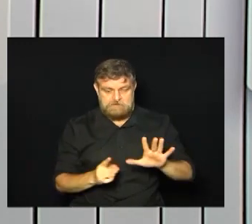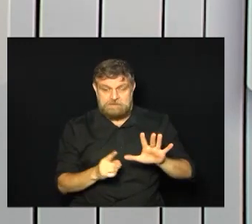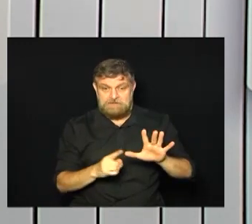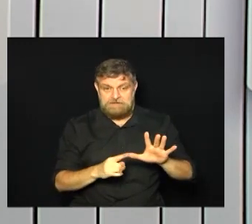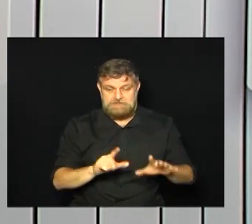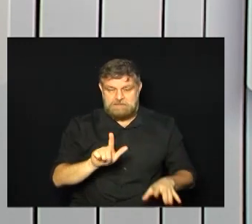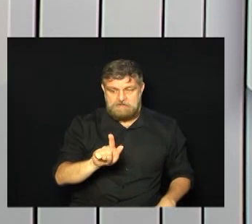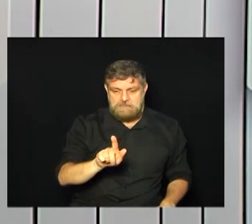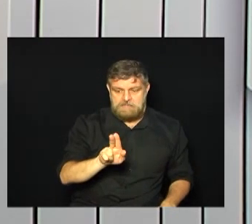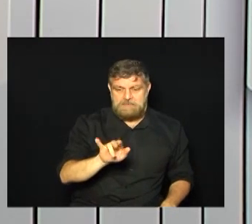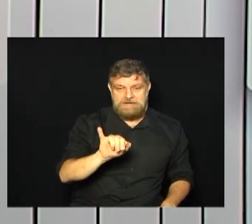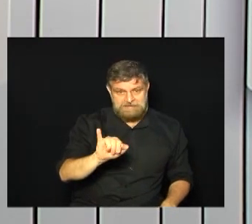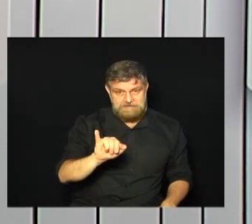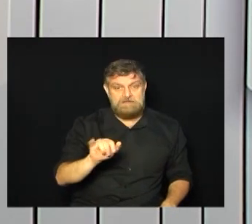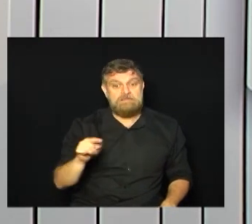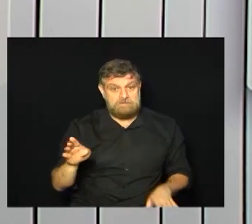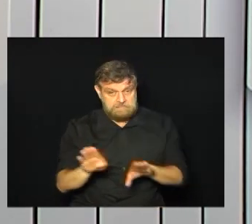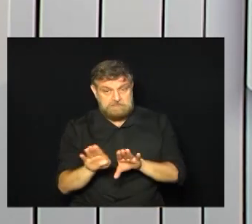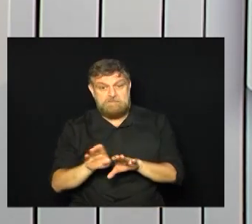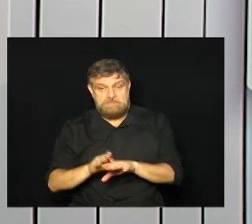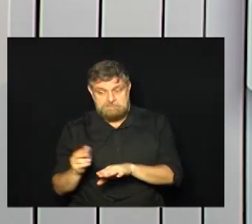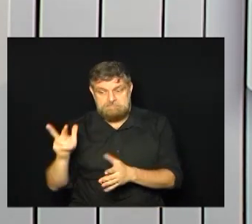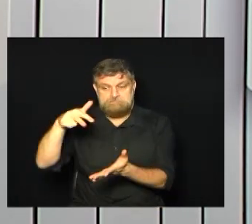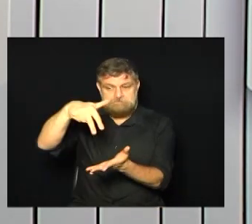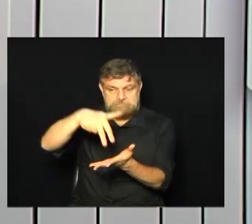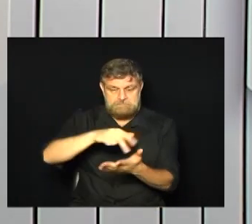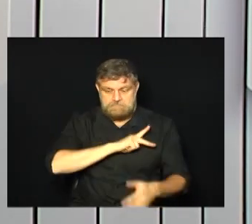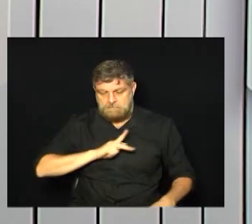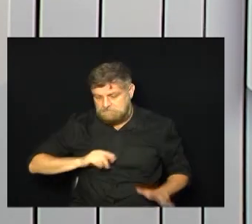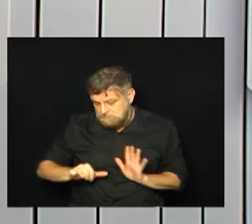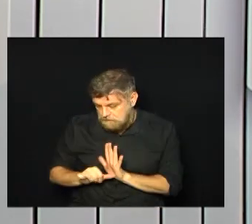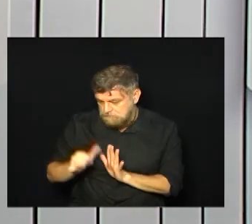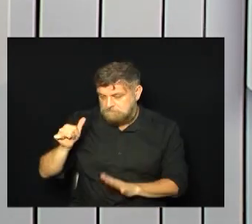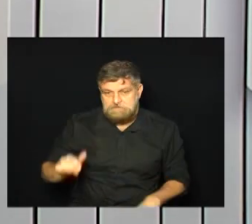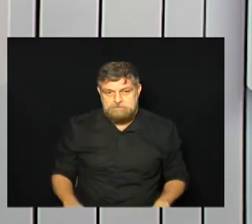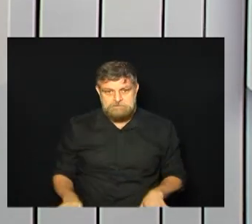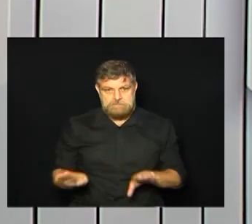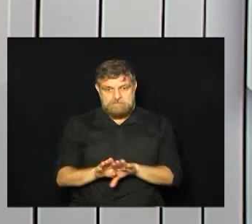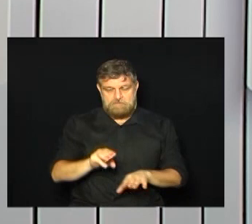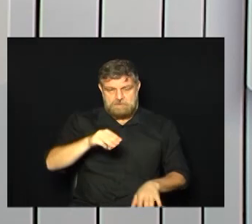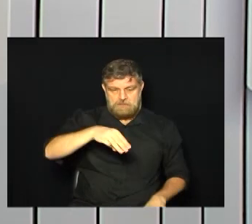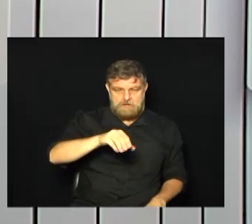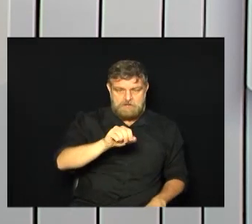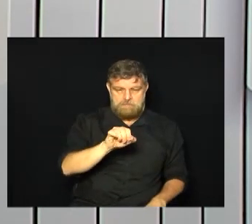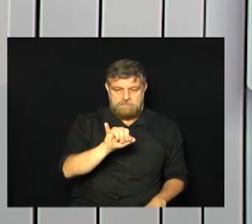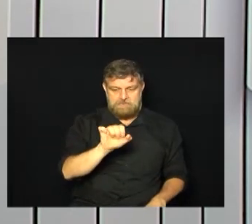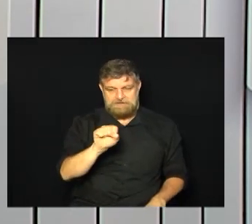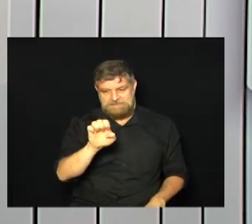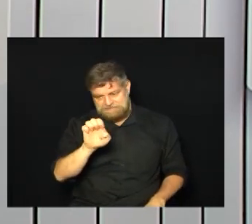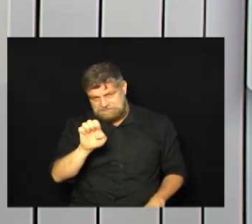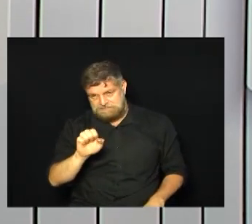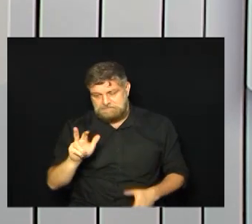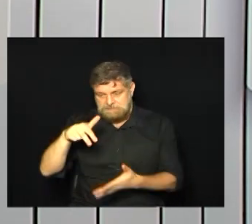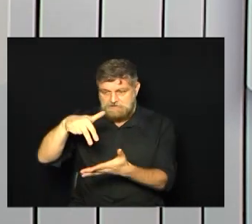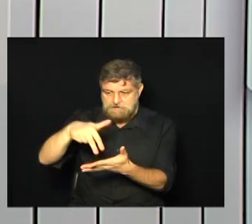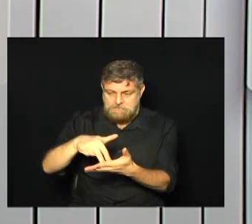esquerda, Guilherme Santos também deve fazer a estreia com a camisa da Ponte. Meio campo, Moisés Ribeiro pode fazer estreia ou